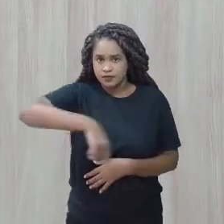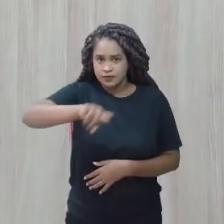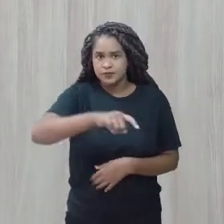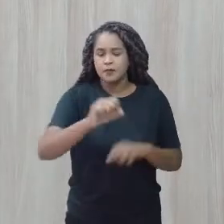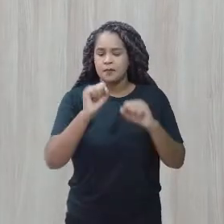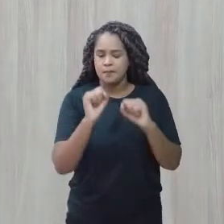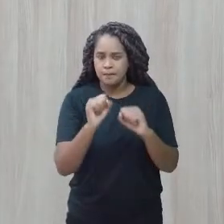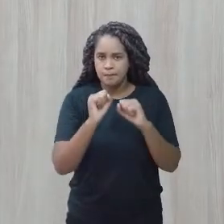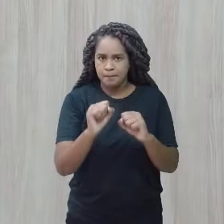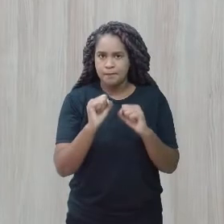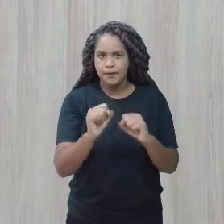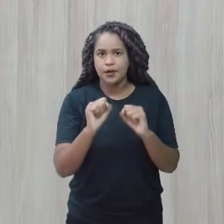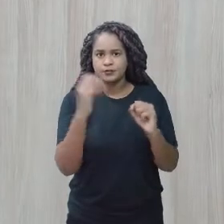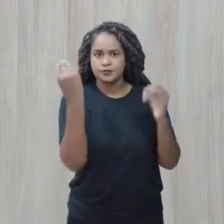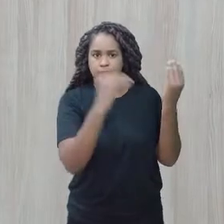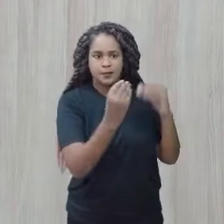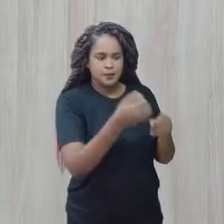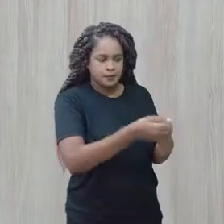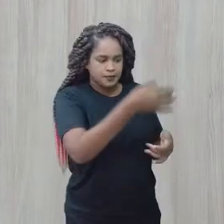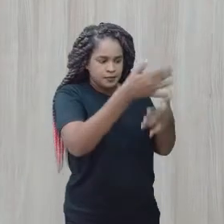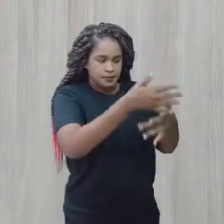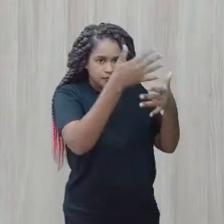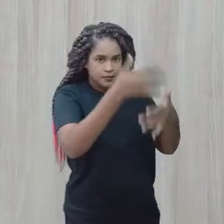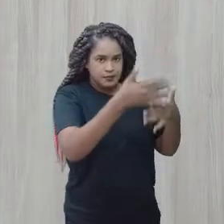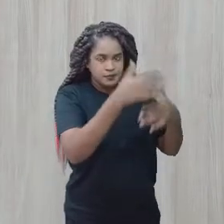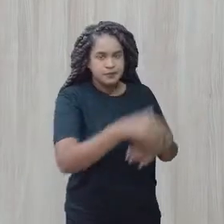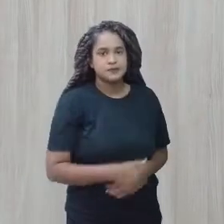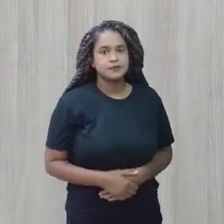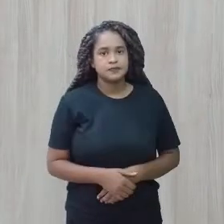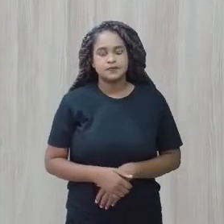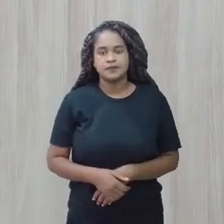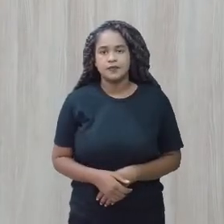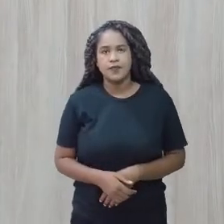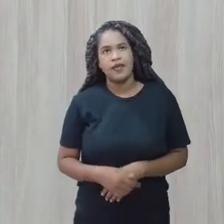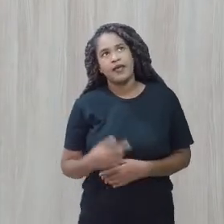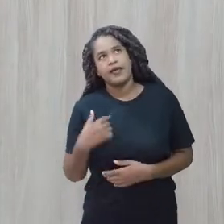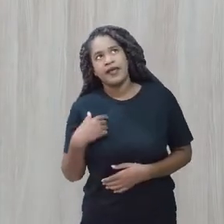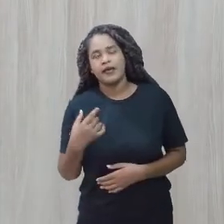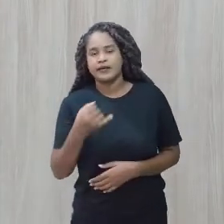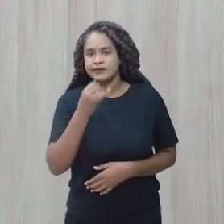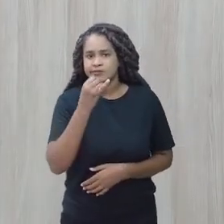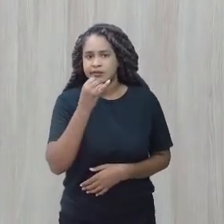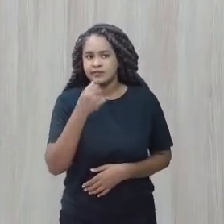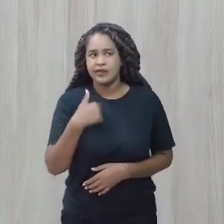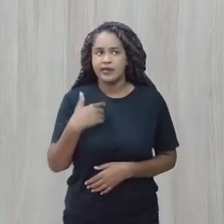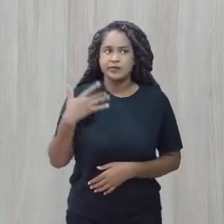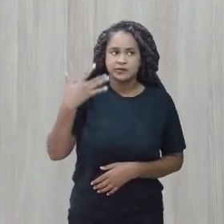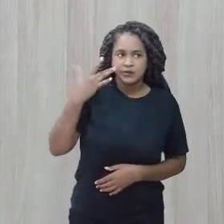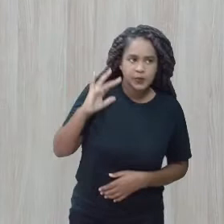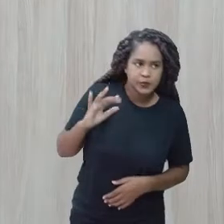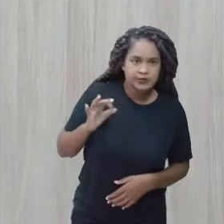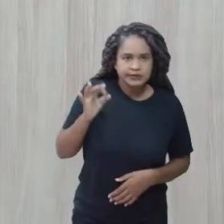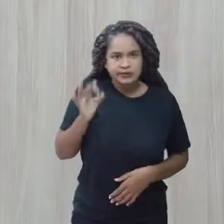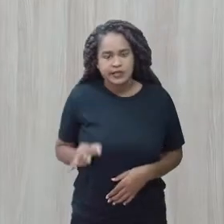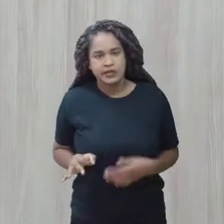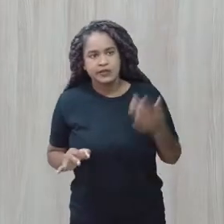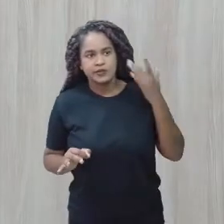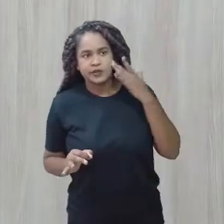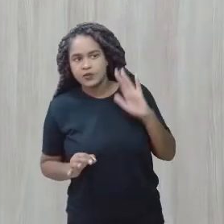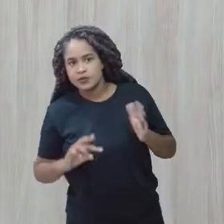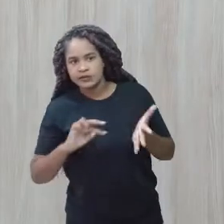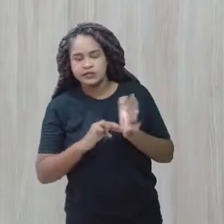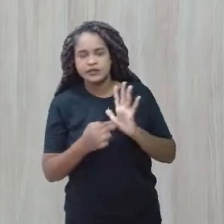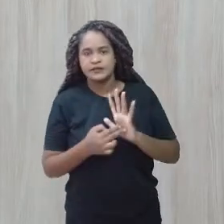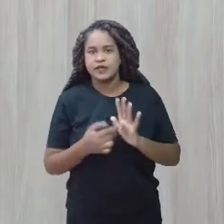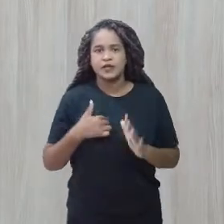também para Revoredo, não é, eu preciso saber, eu não sei a resposta correta, eu não sei o que é,